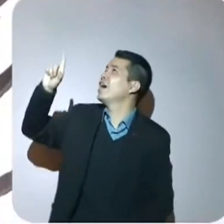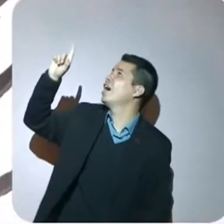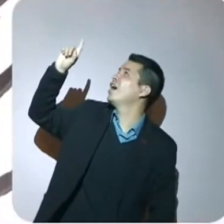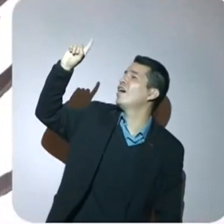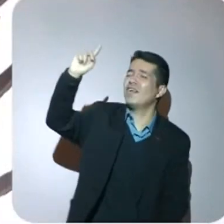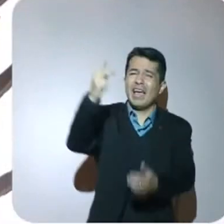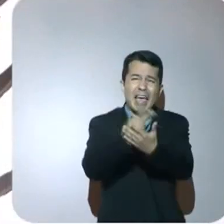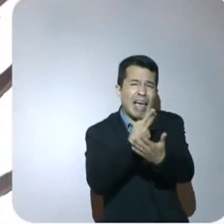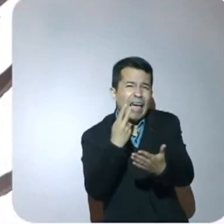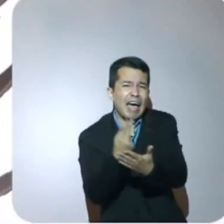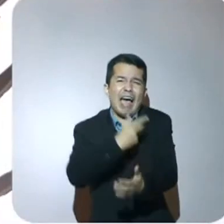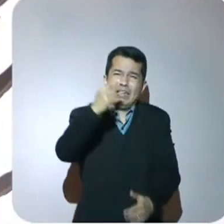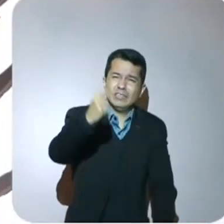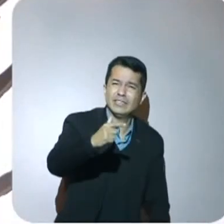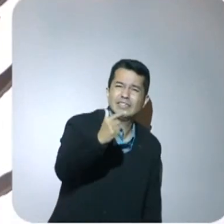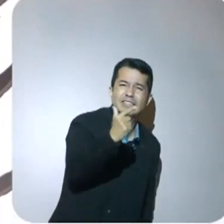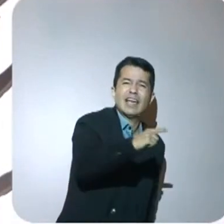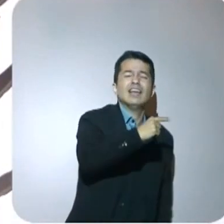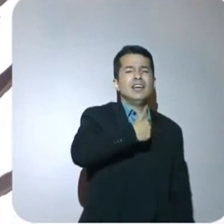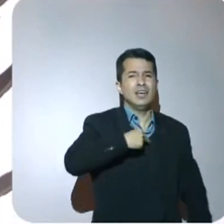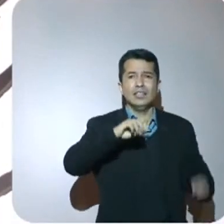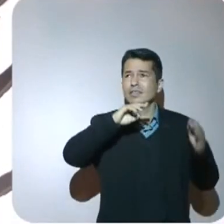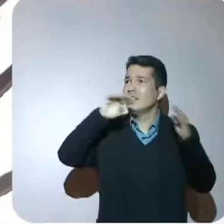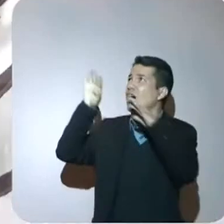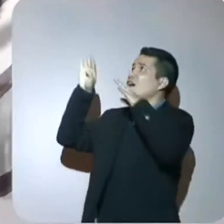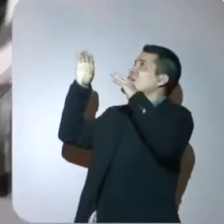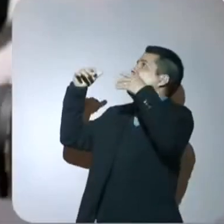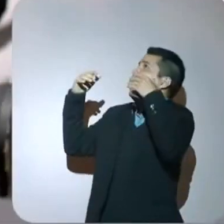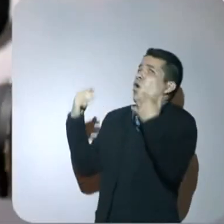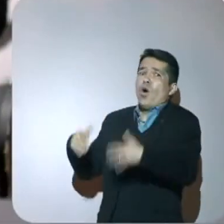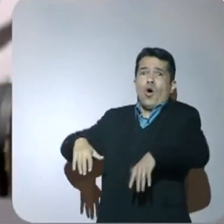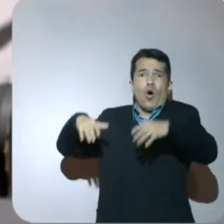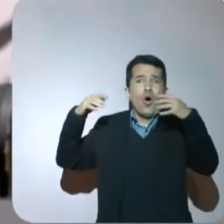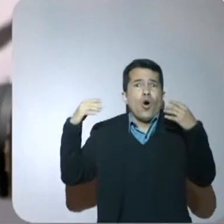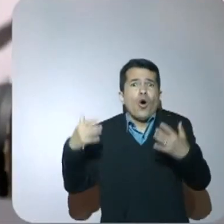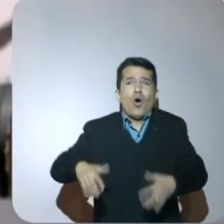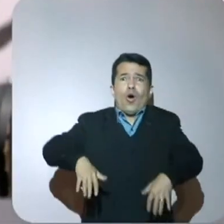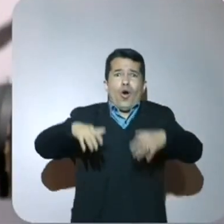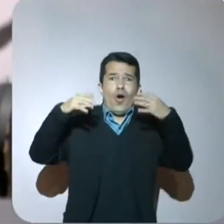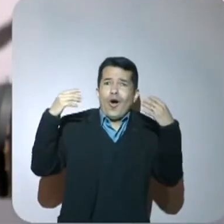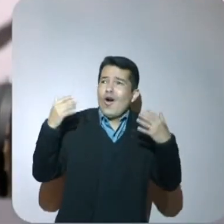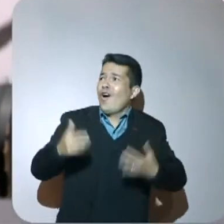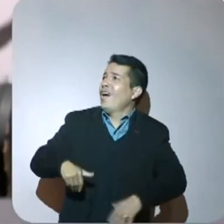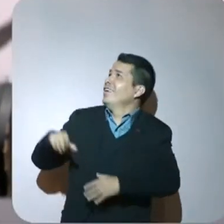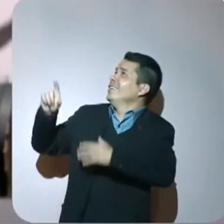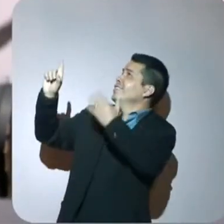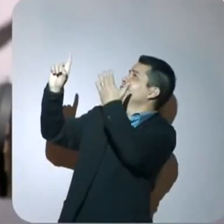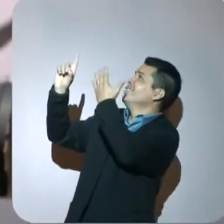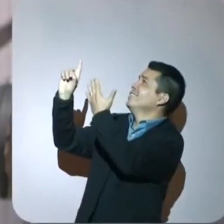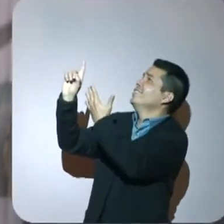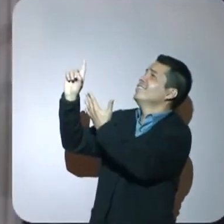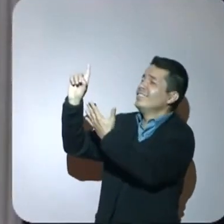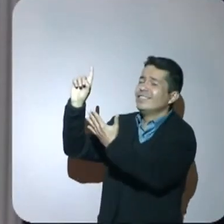falharás. Tremendo Deus, assim tu és, não